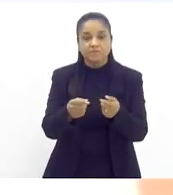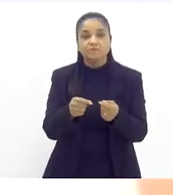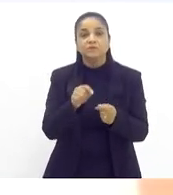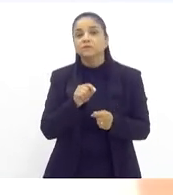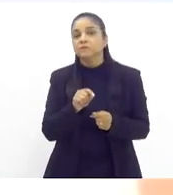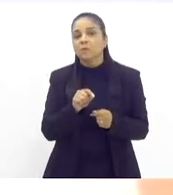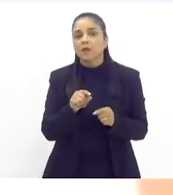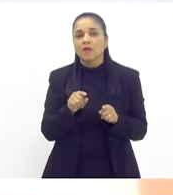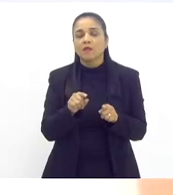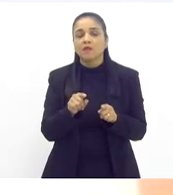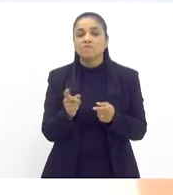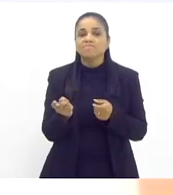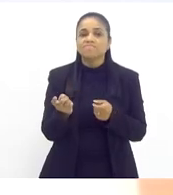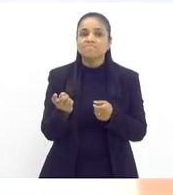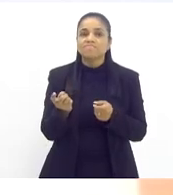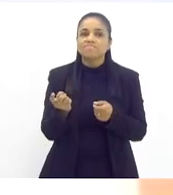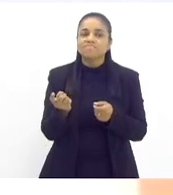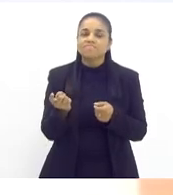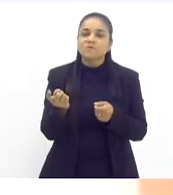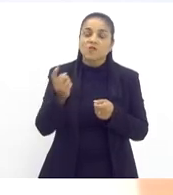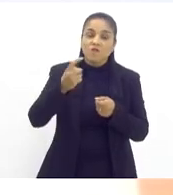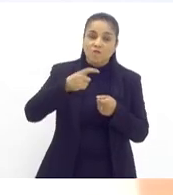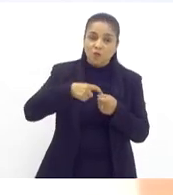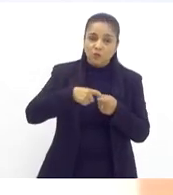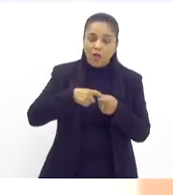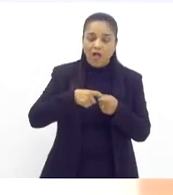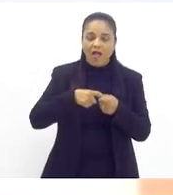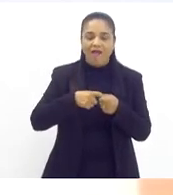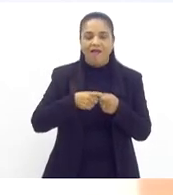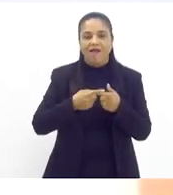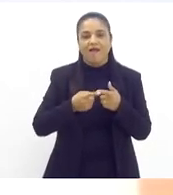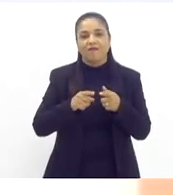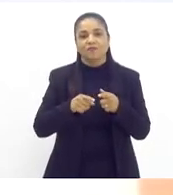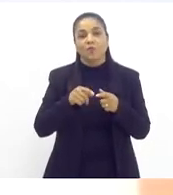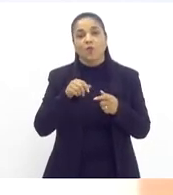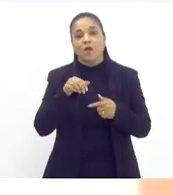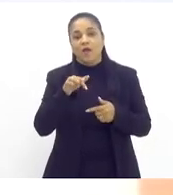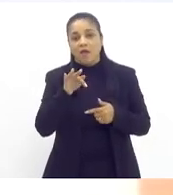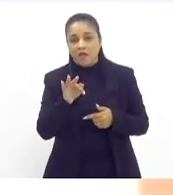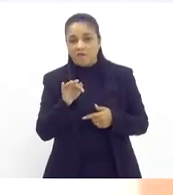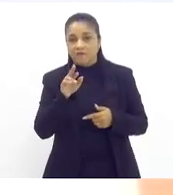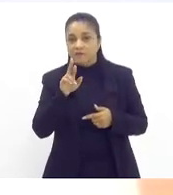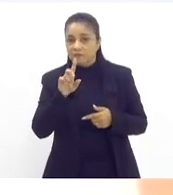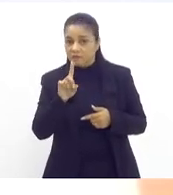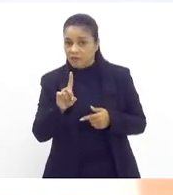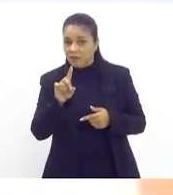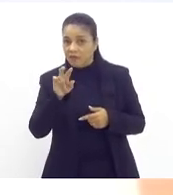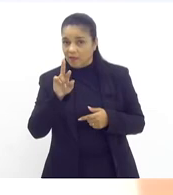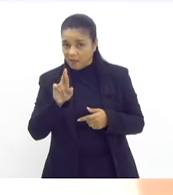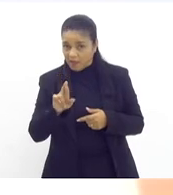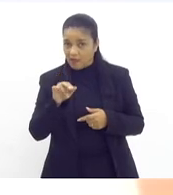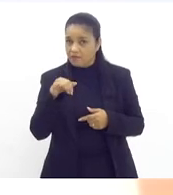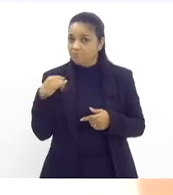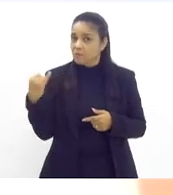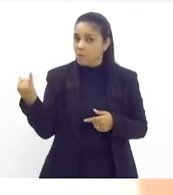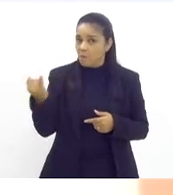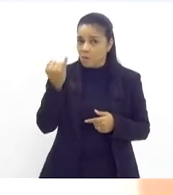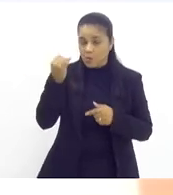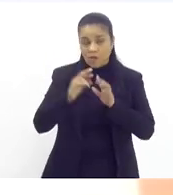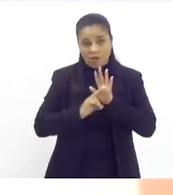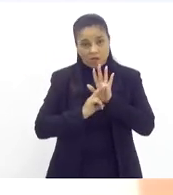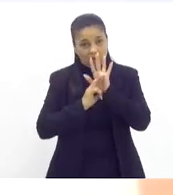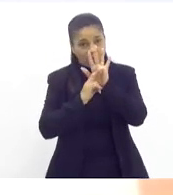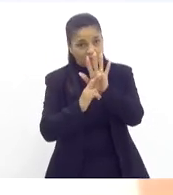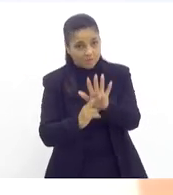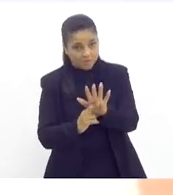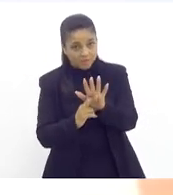E a questão, e voltar a um ponto que o senhor mencionou sobre o FDR. E aí eu acho que seria importante, dada a